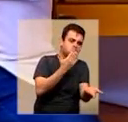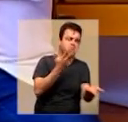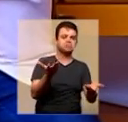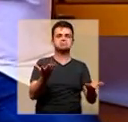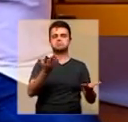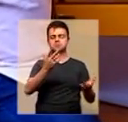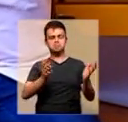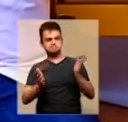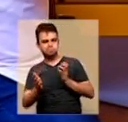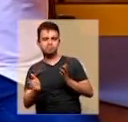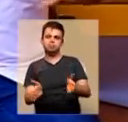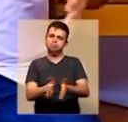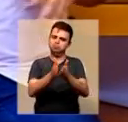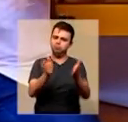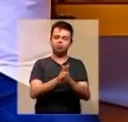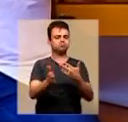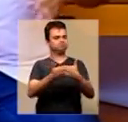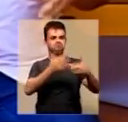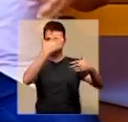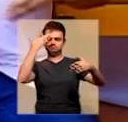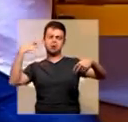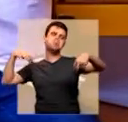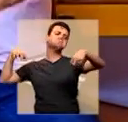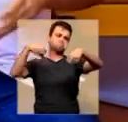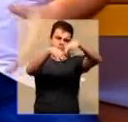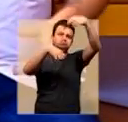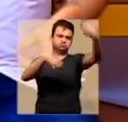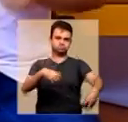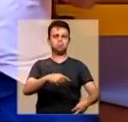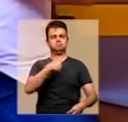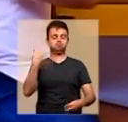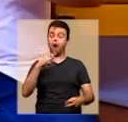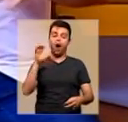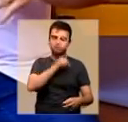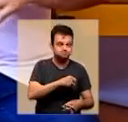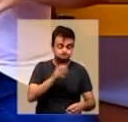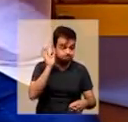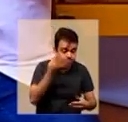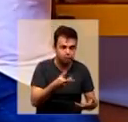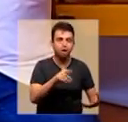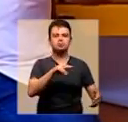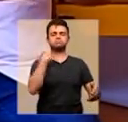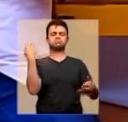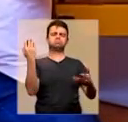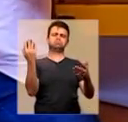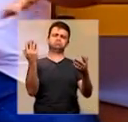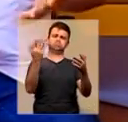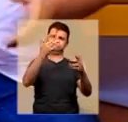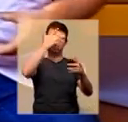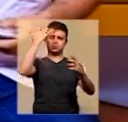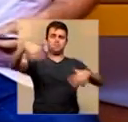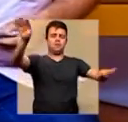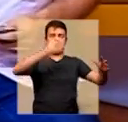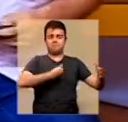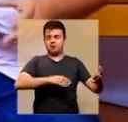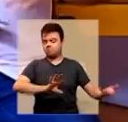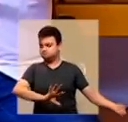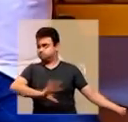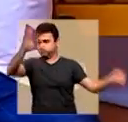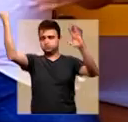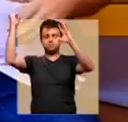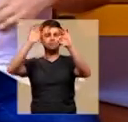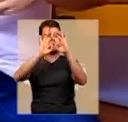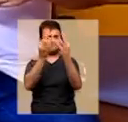escolhe condição social, não escolhe nada. Quando você está envolvido nisso, é um segundo de uma tragédia que muda a vida das pessoas,